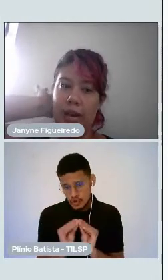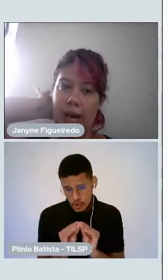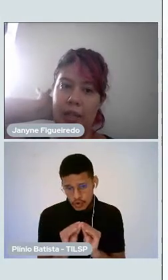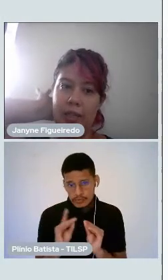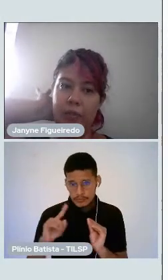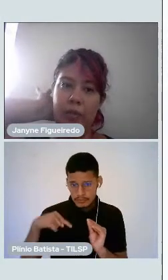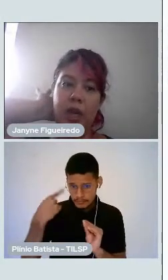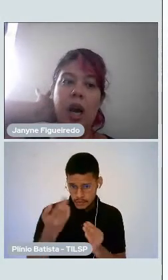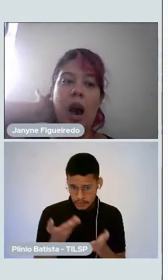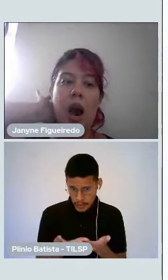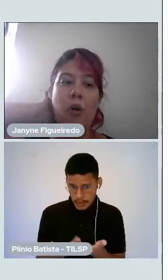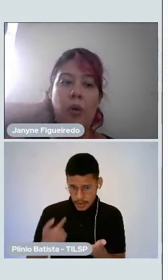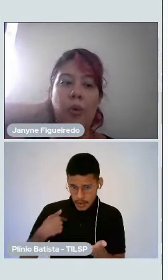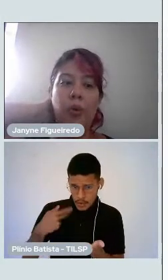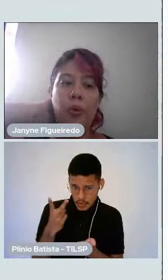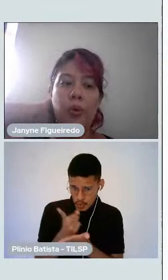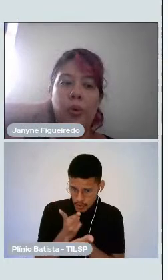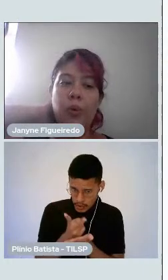dar continuidade